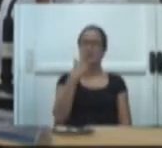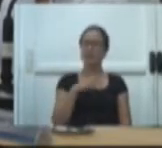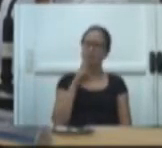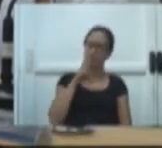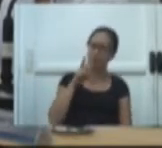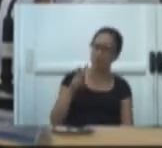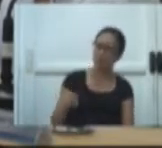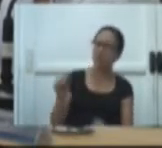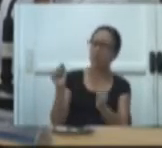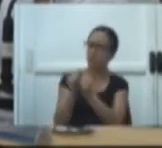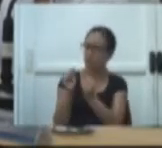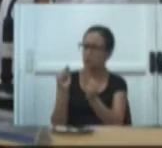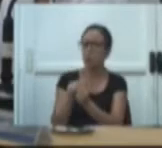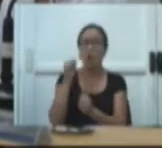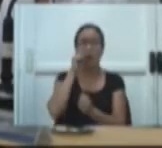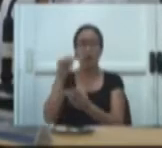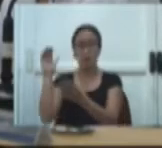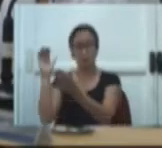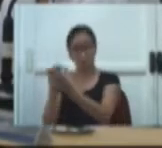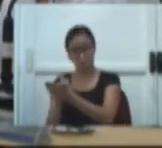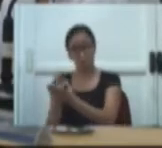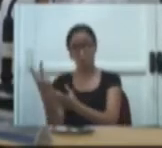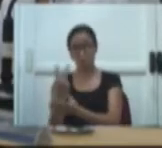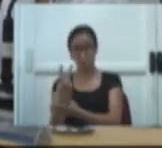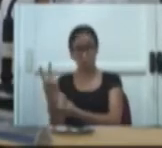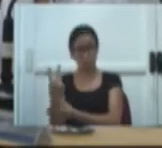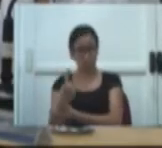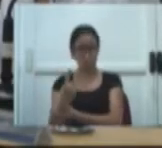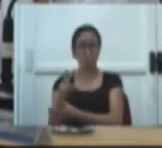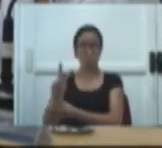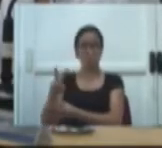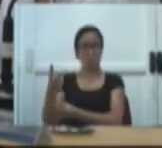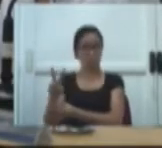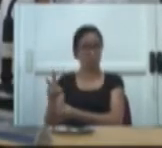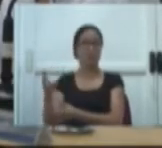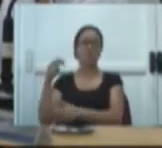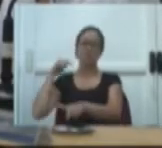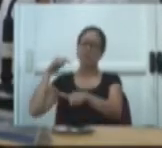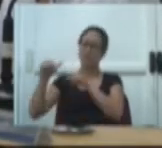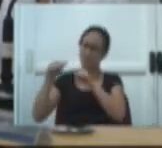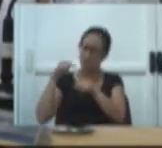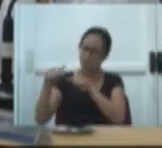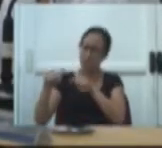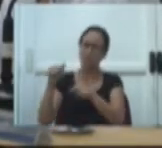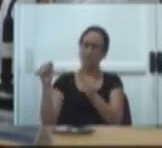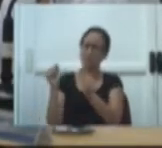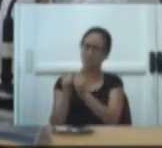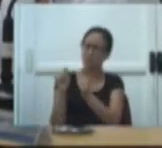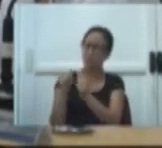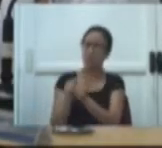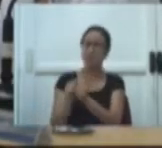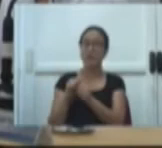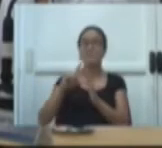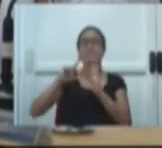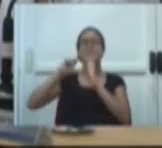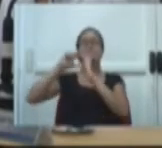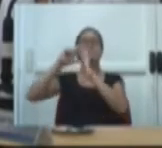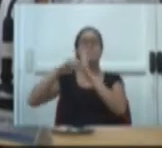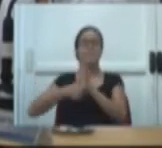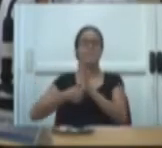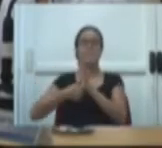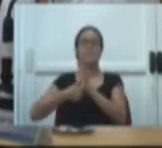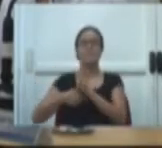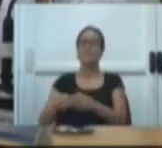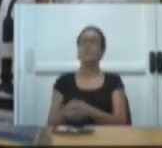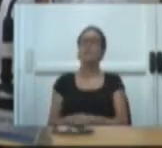lá trabalhando na recuperação, né, da dependência química. E depois, com tudo isso, você foi chamado, além